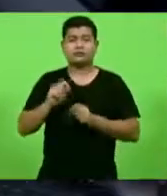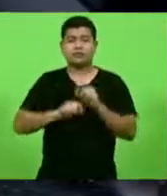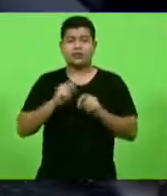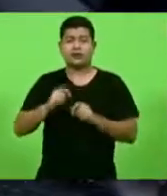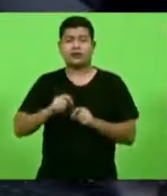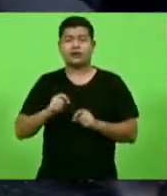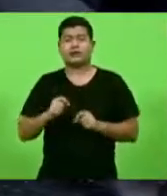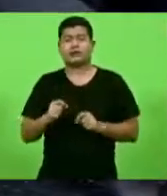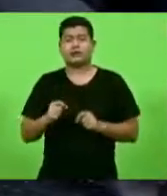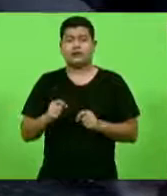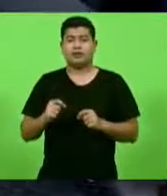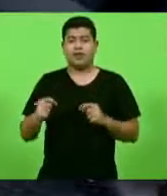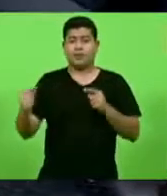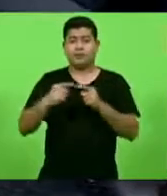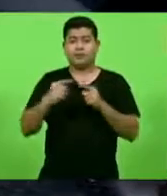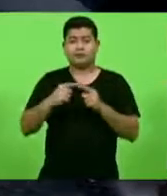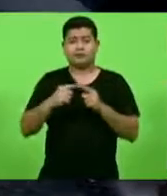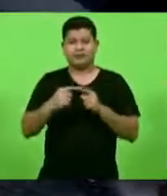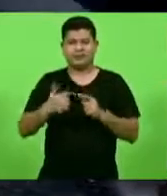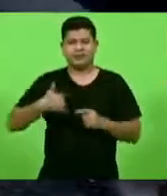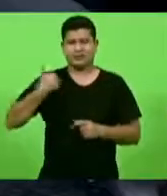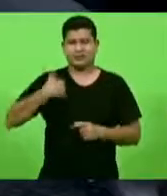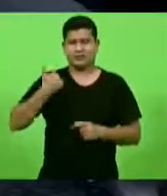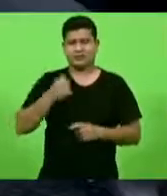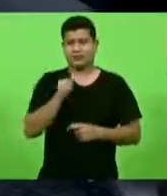correspondente à idade, nas disciplinas de língua